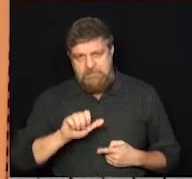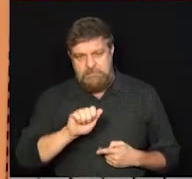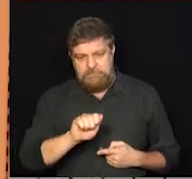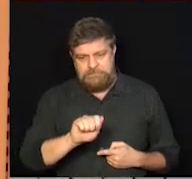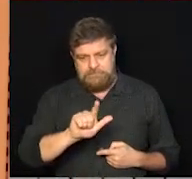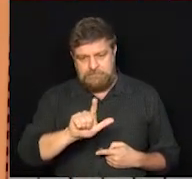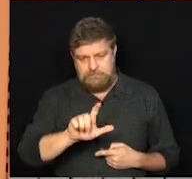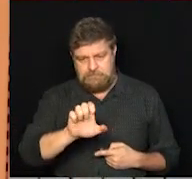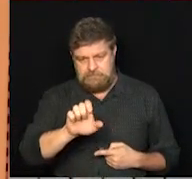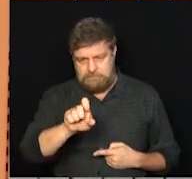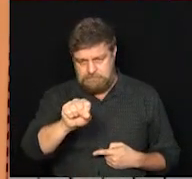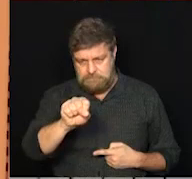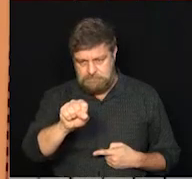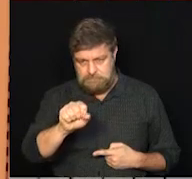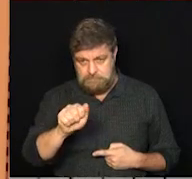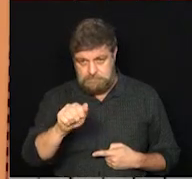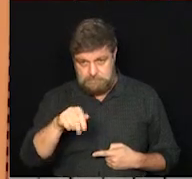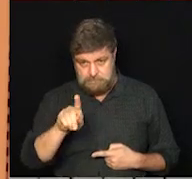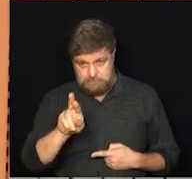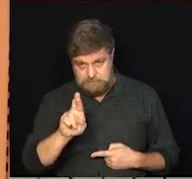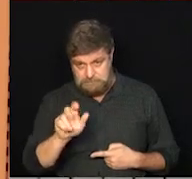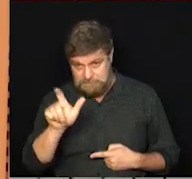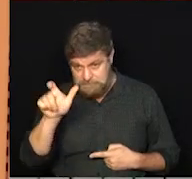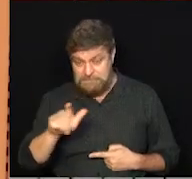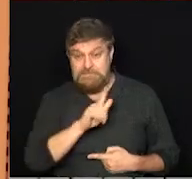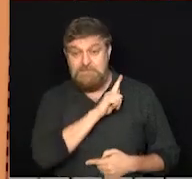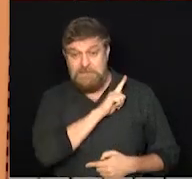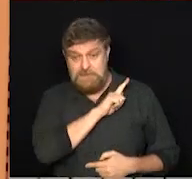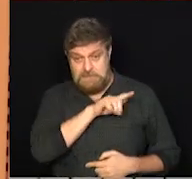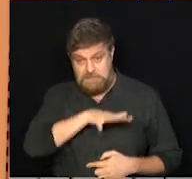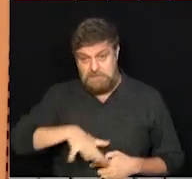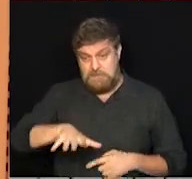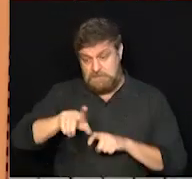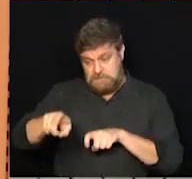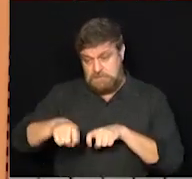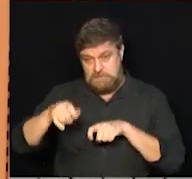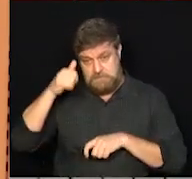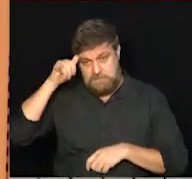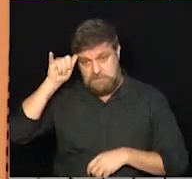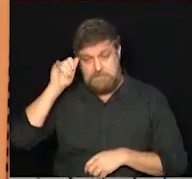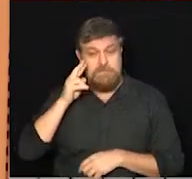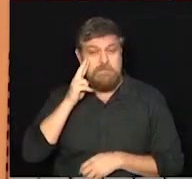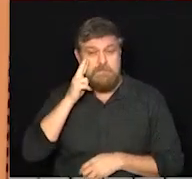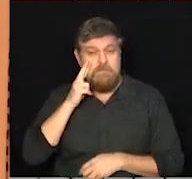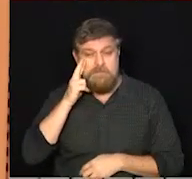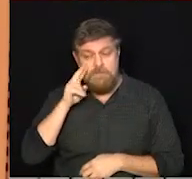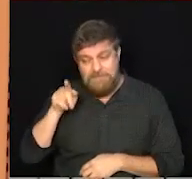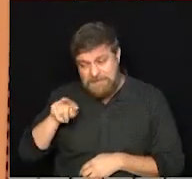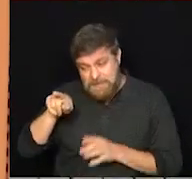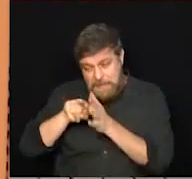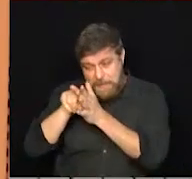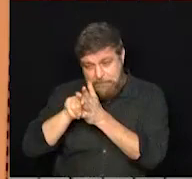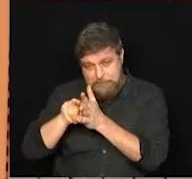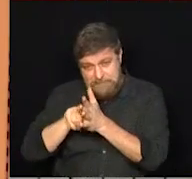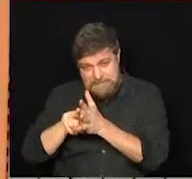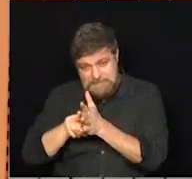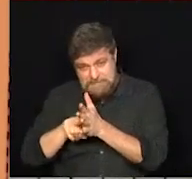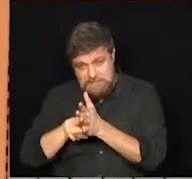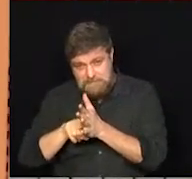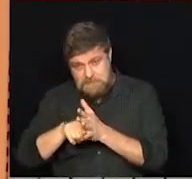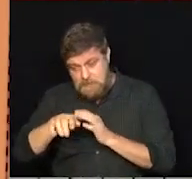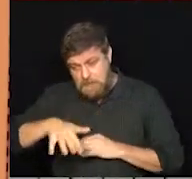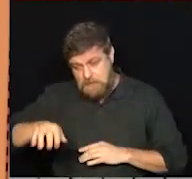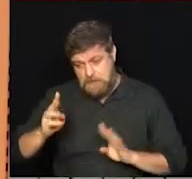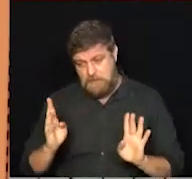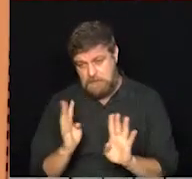Ribeiro gestora da Fazenda Roseira pesquisador e urbanismo